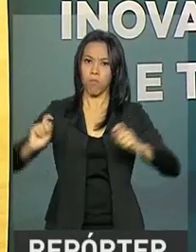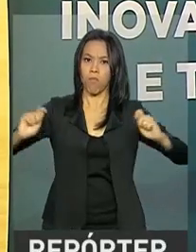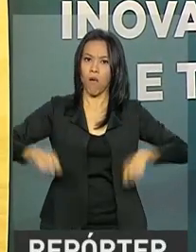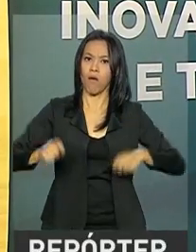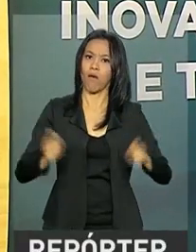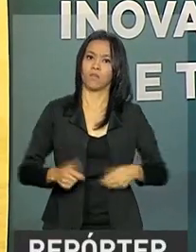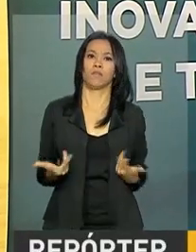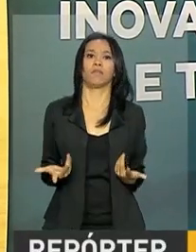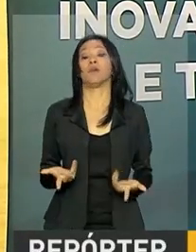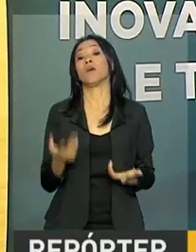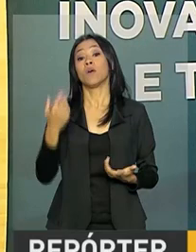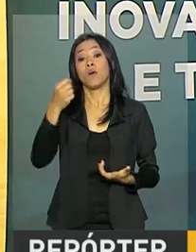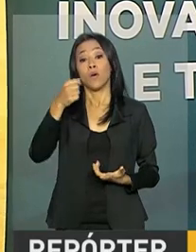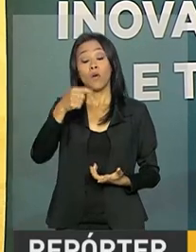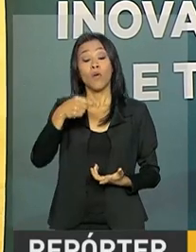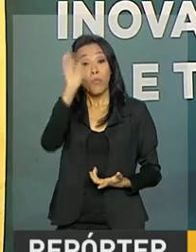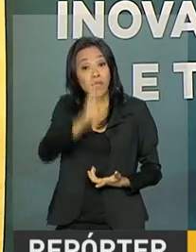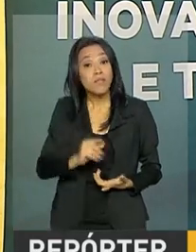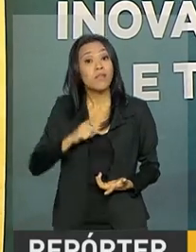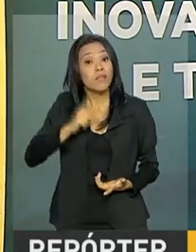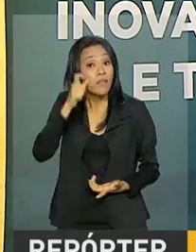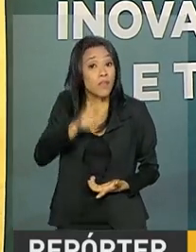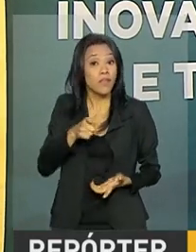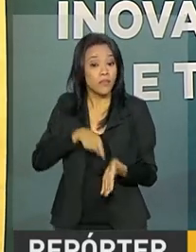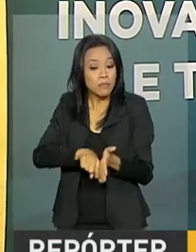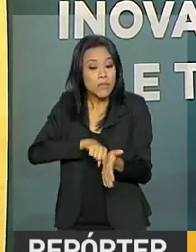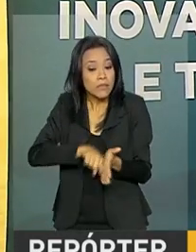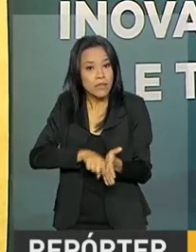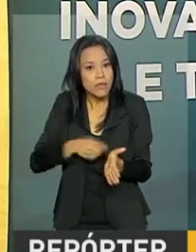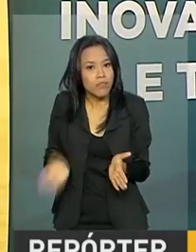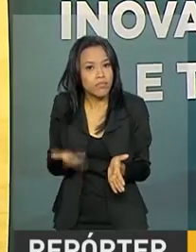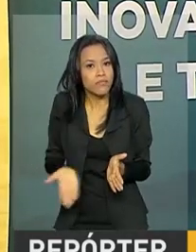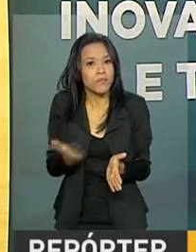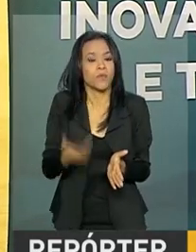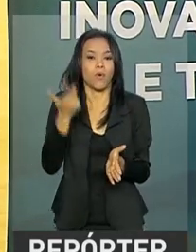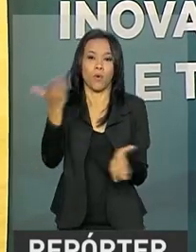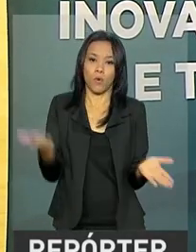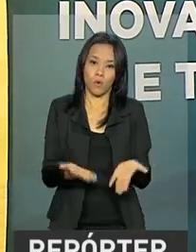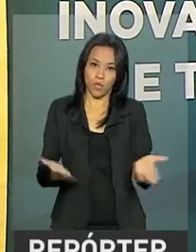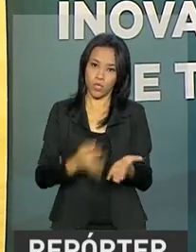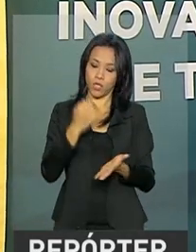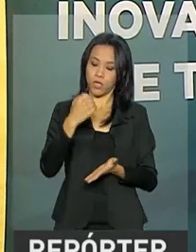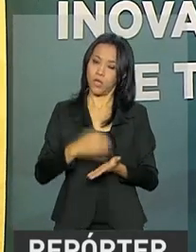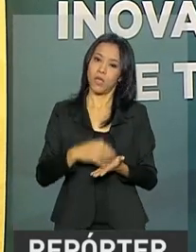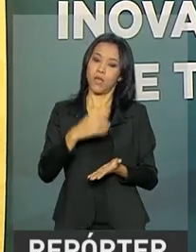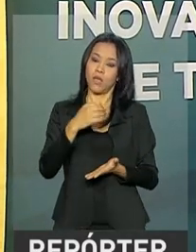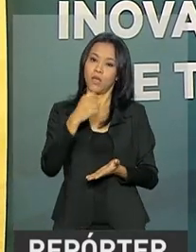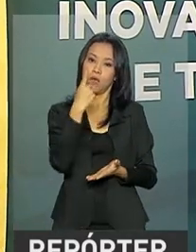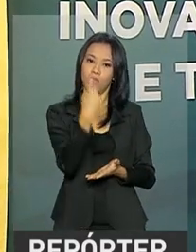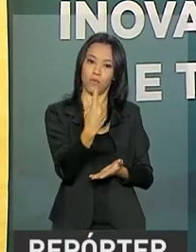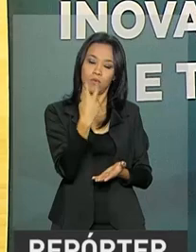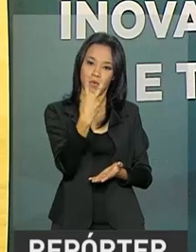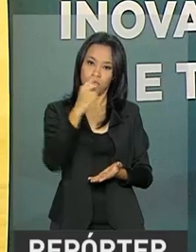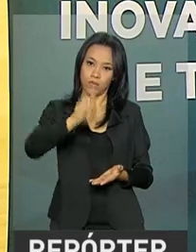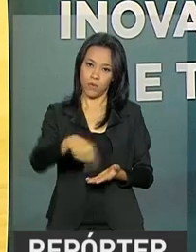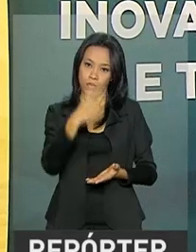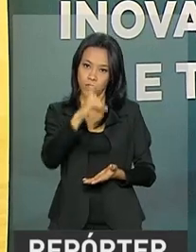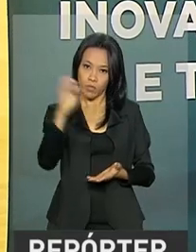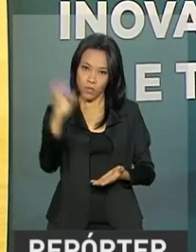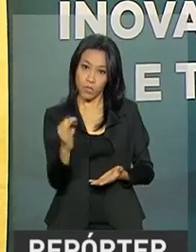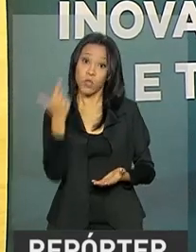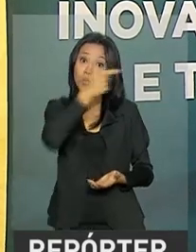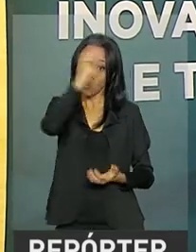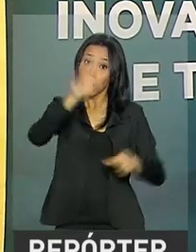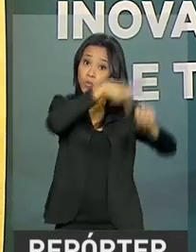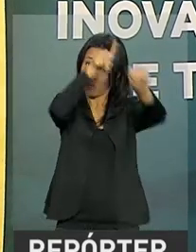investir mais em pesquisa e desenvolvimento que hoje é de 1,2 por cento do produto interno bruto já nos países ricos